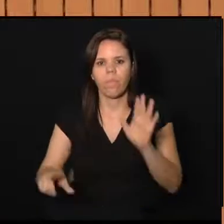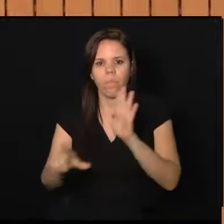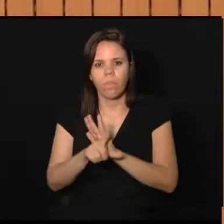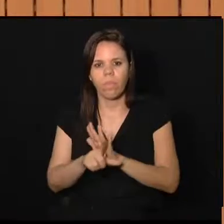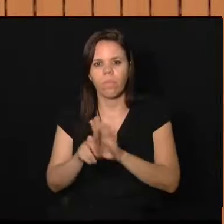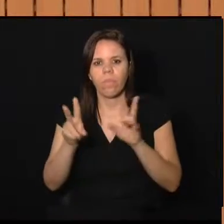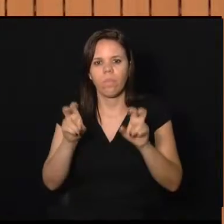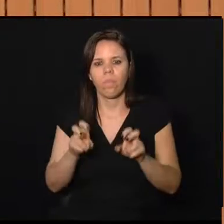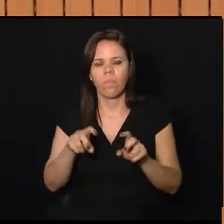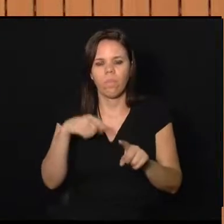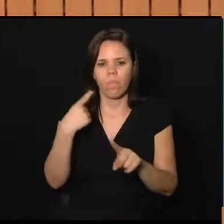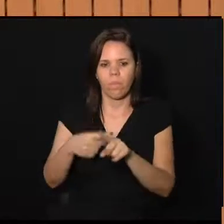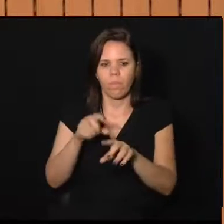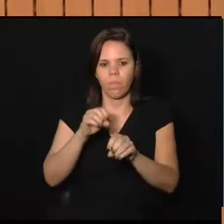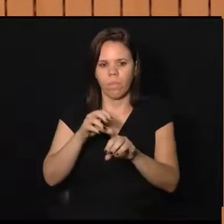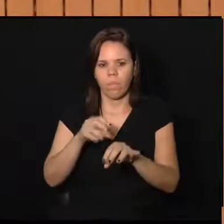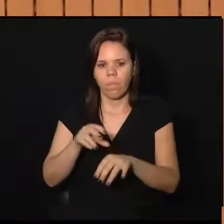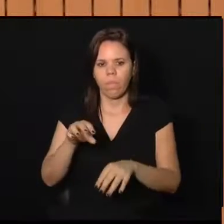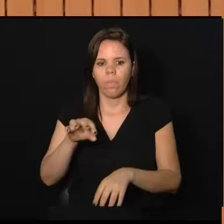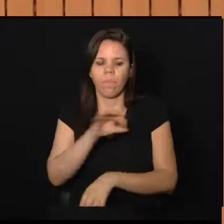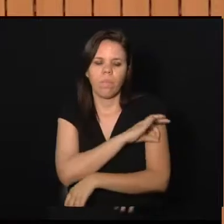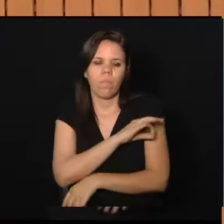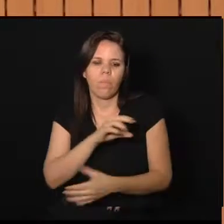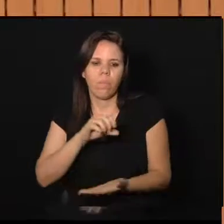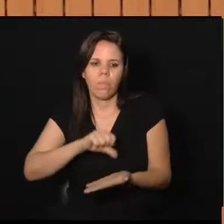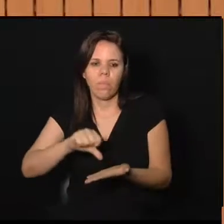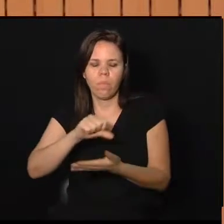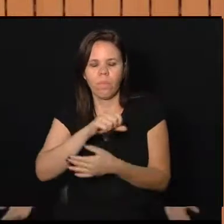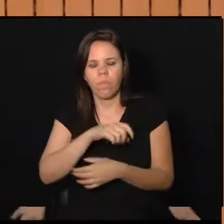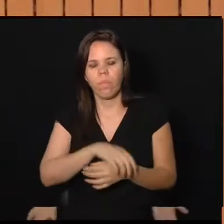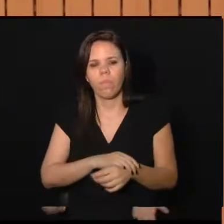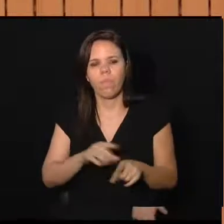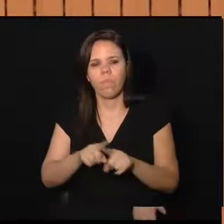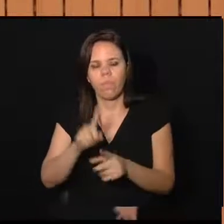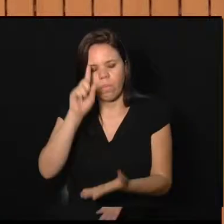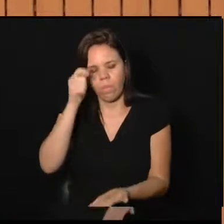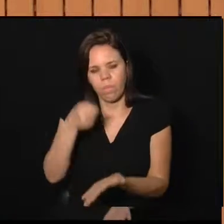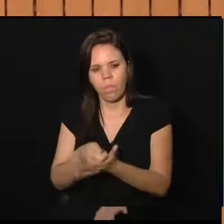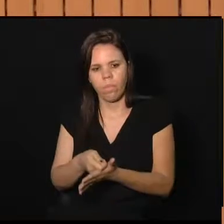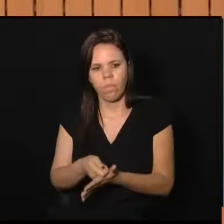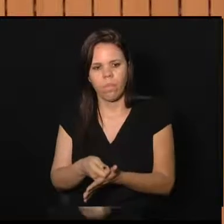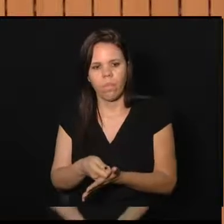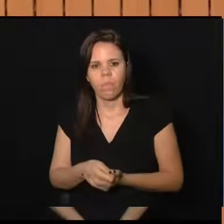um Mais Educação Municipal, a gente garante